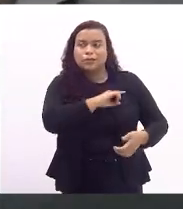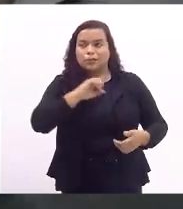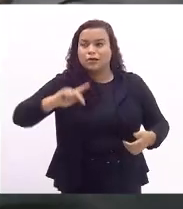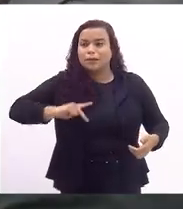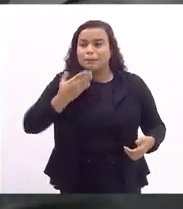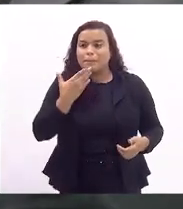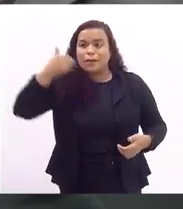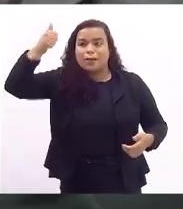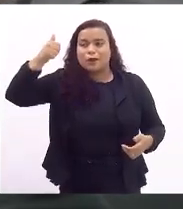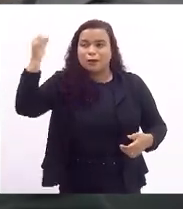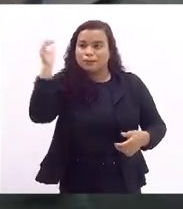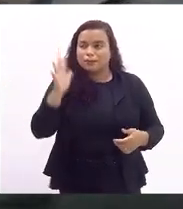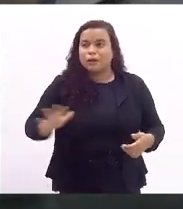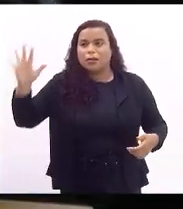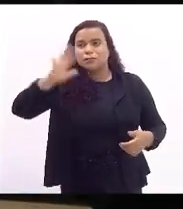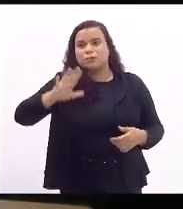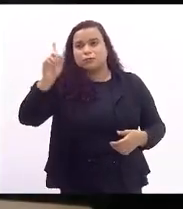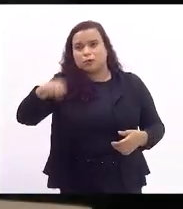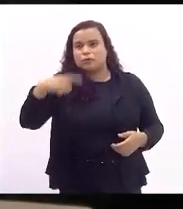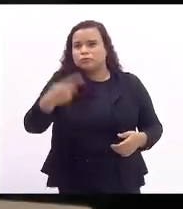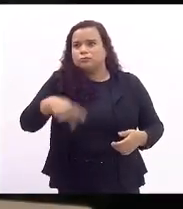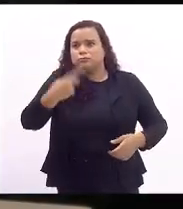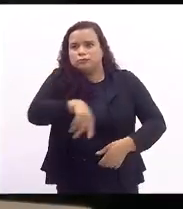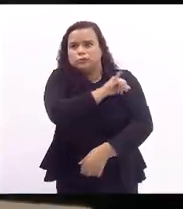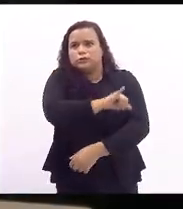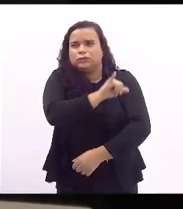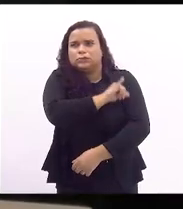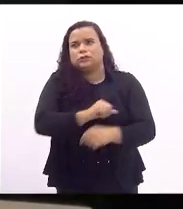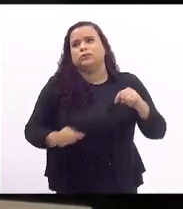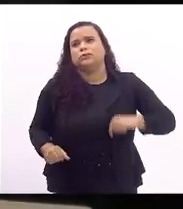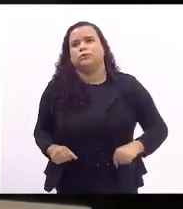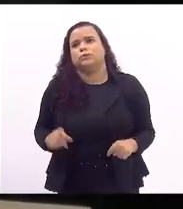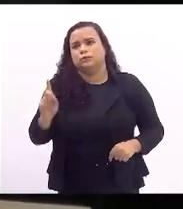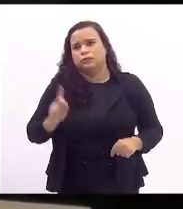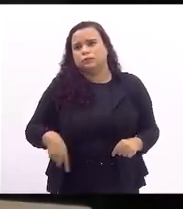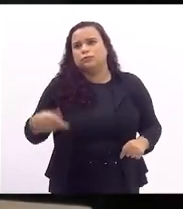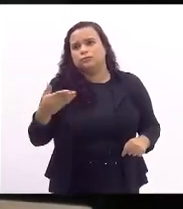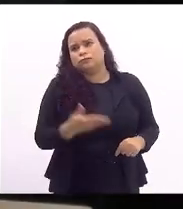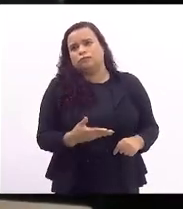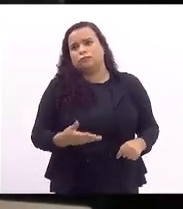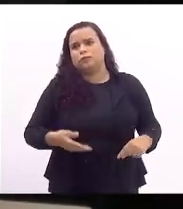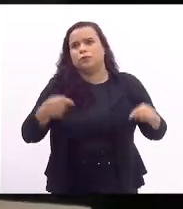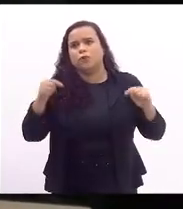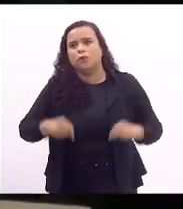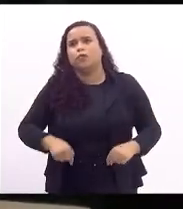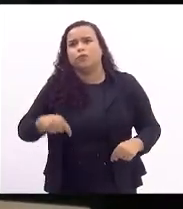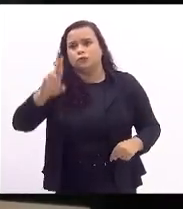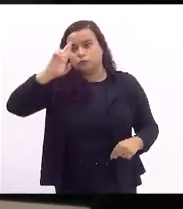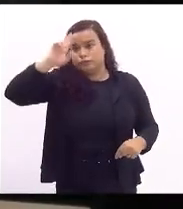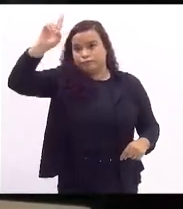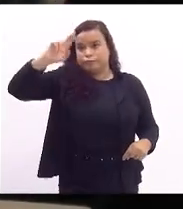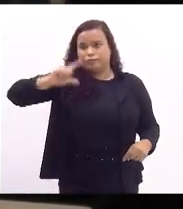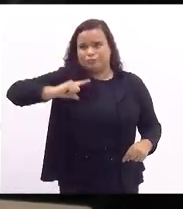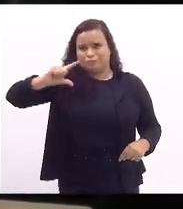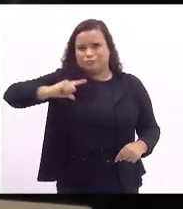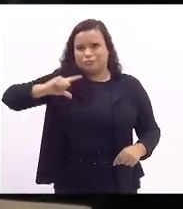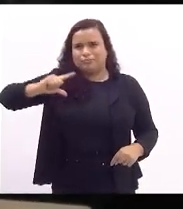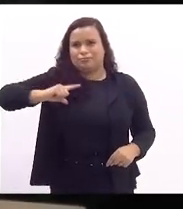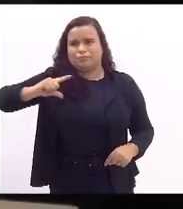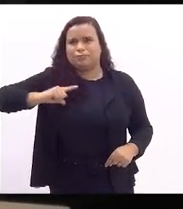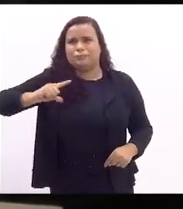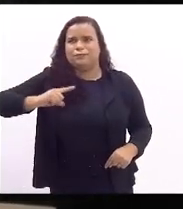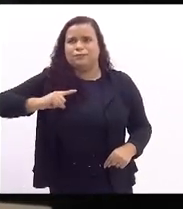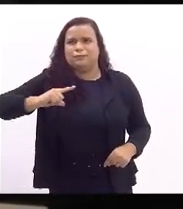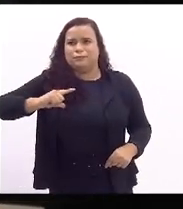Defensoria Pública do Brasil essa é a nossa Defensoria Pública que aqui hoje é captar yada pelo